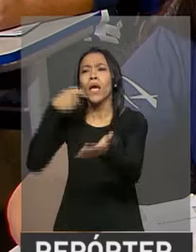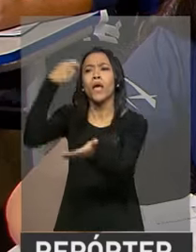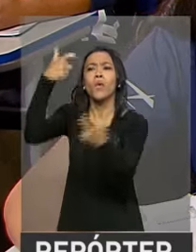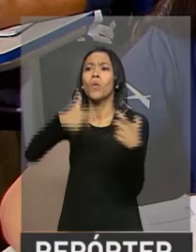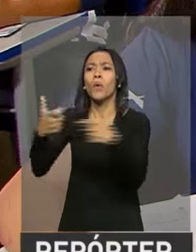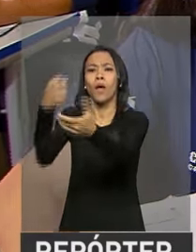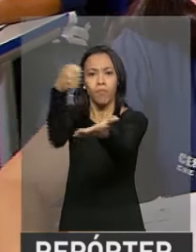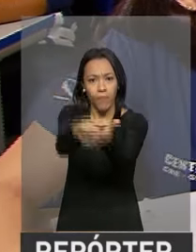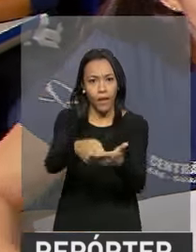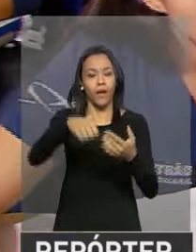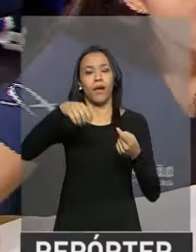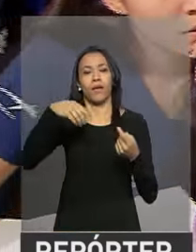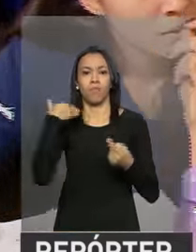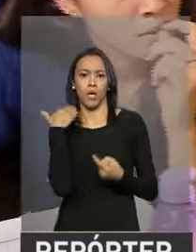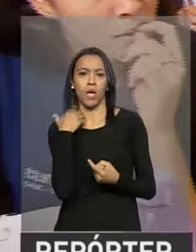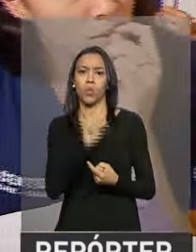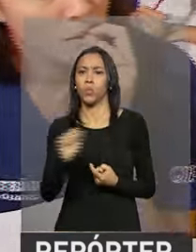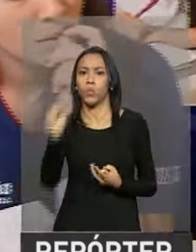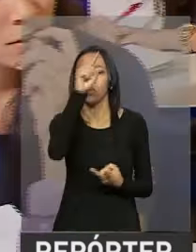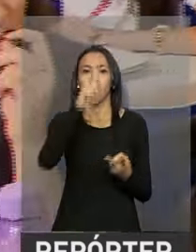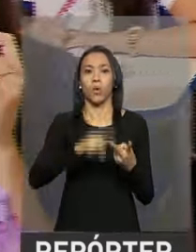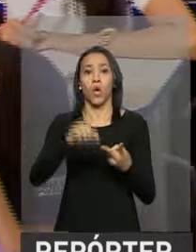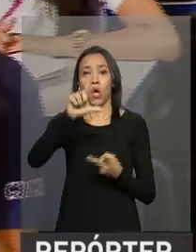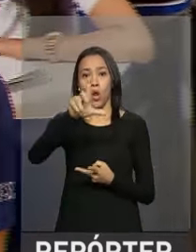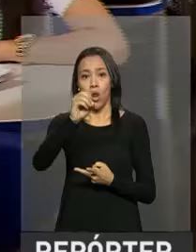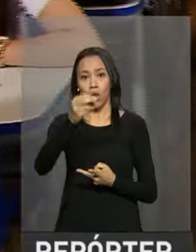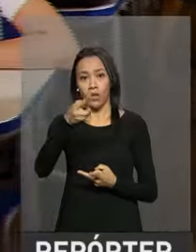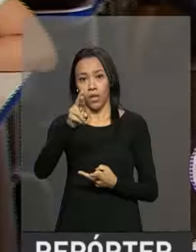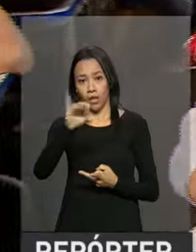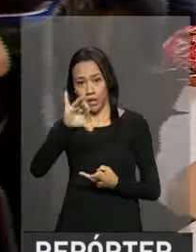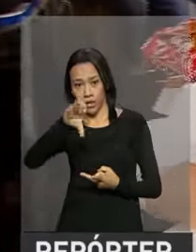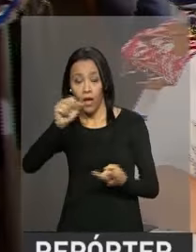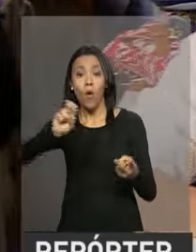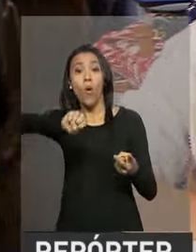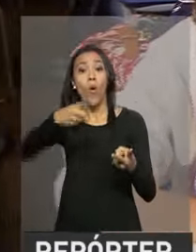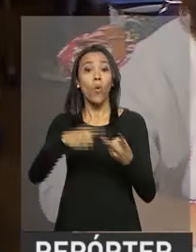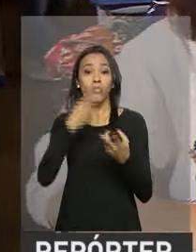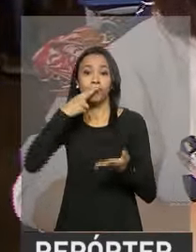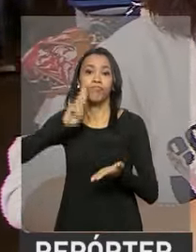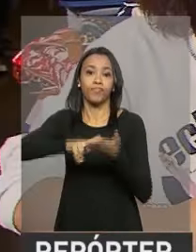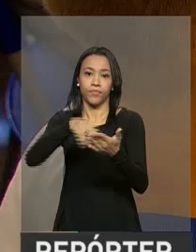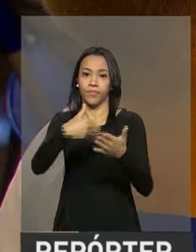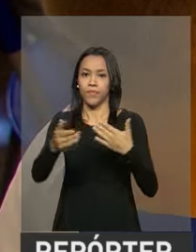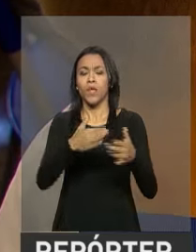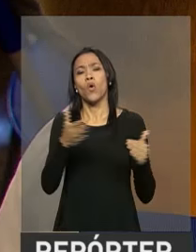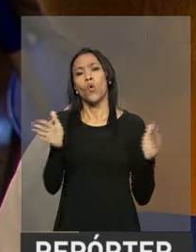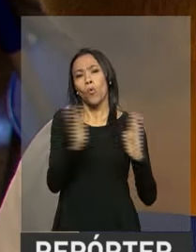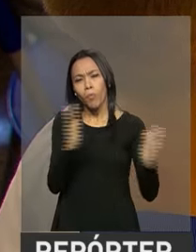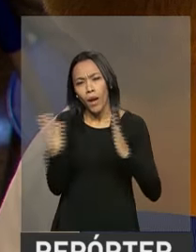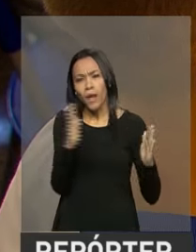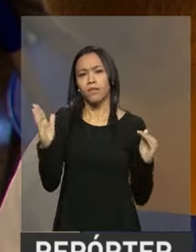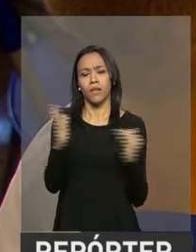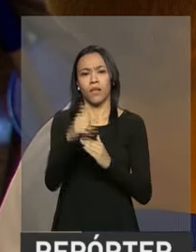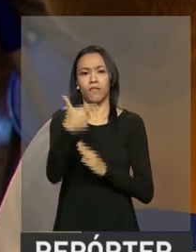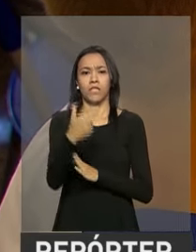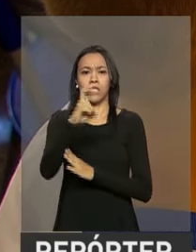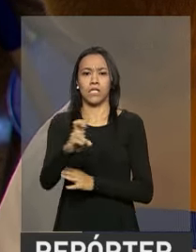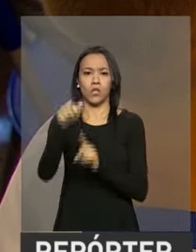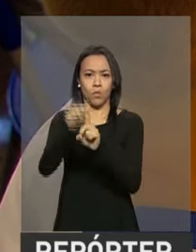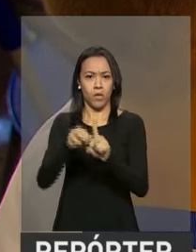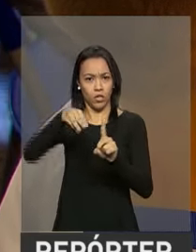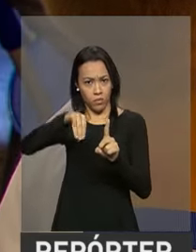casa lotérica ou agência dos Correios o prazo para pagamento Segue até dia 25 de maio na hora da